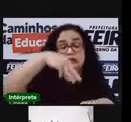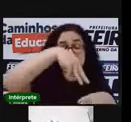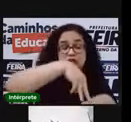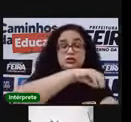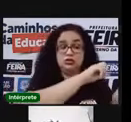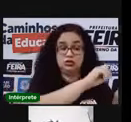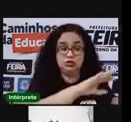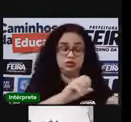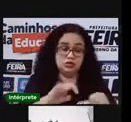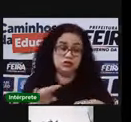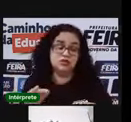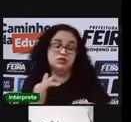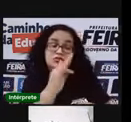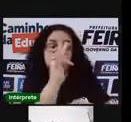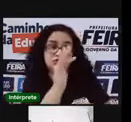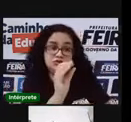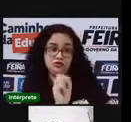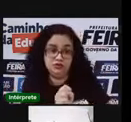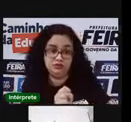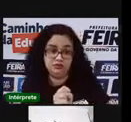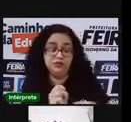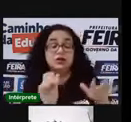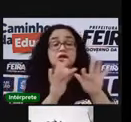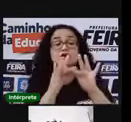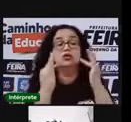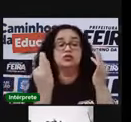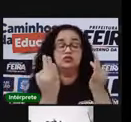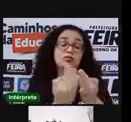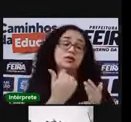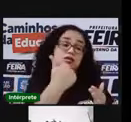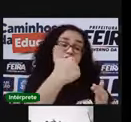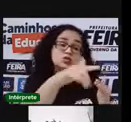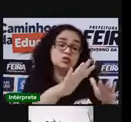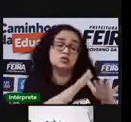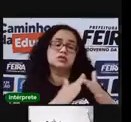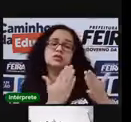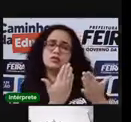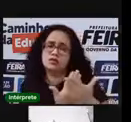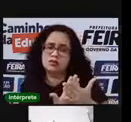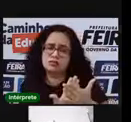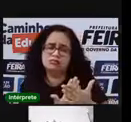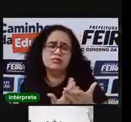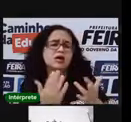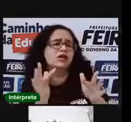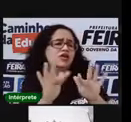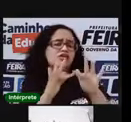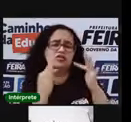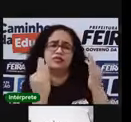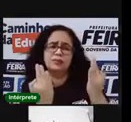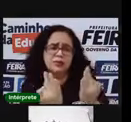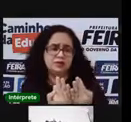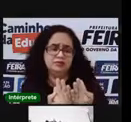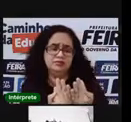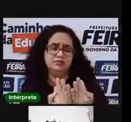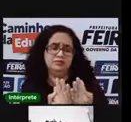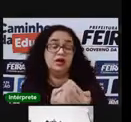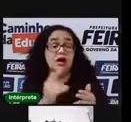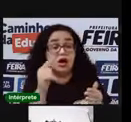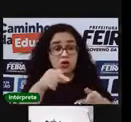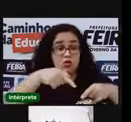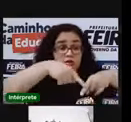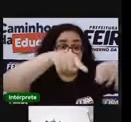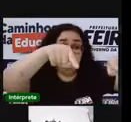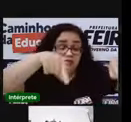de Feira de Santana é uma família. A sua escola, não é? É uma família. A sua sala de aula, agora,